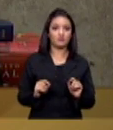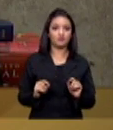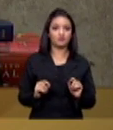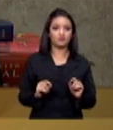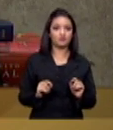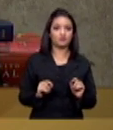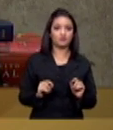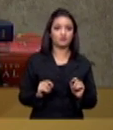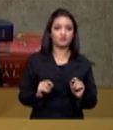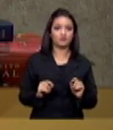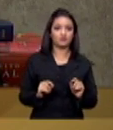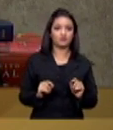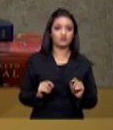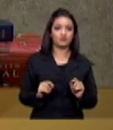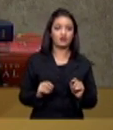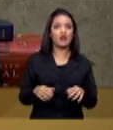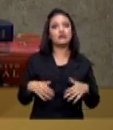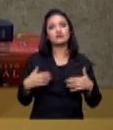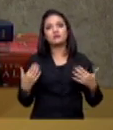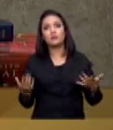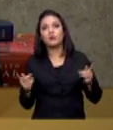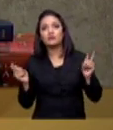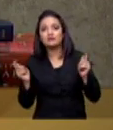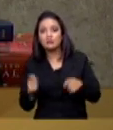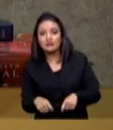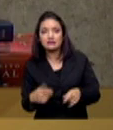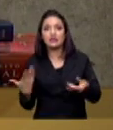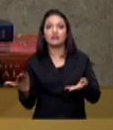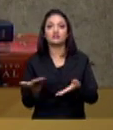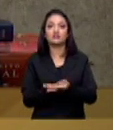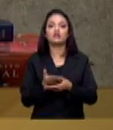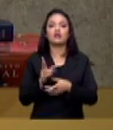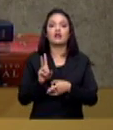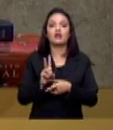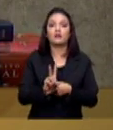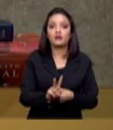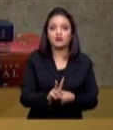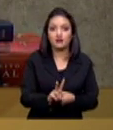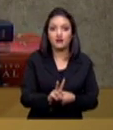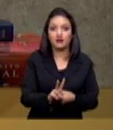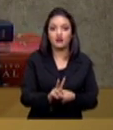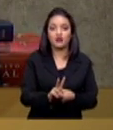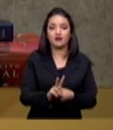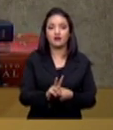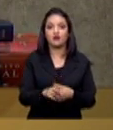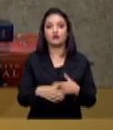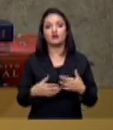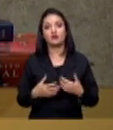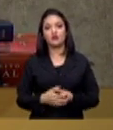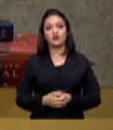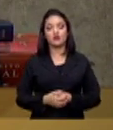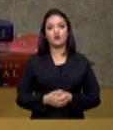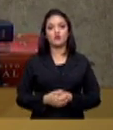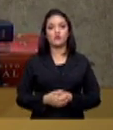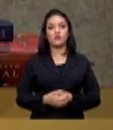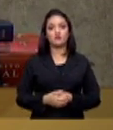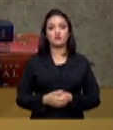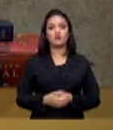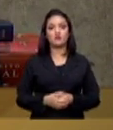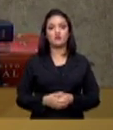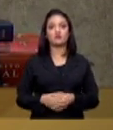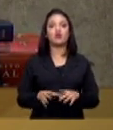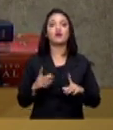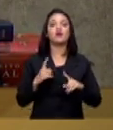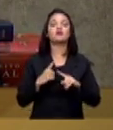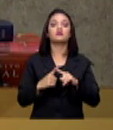de liminar nesses casos, a hipótese não poder ser concedida liminar nesses casos é porque